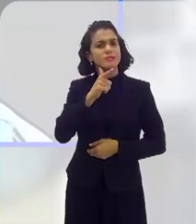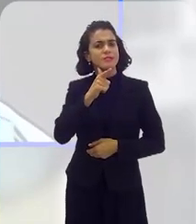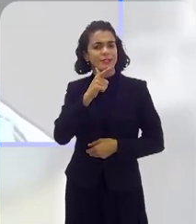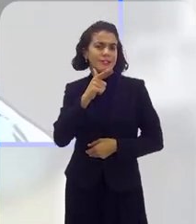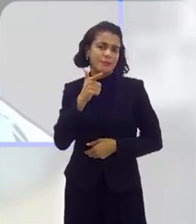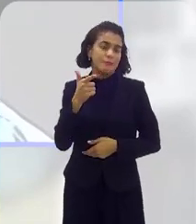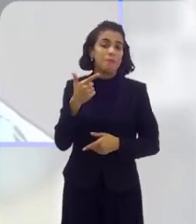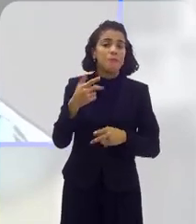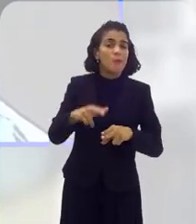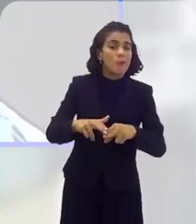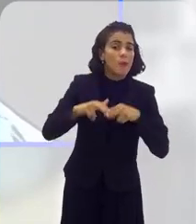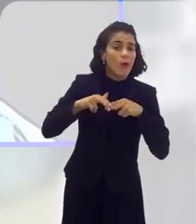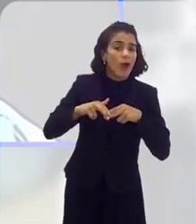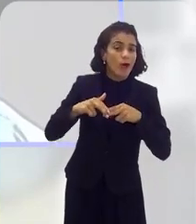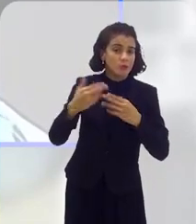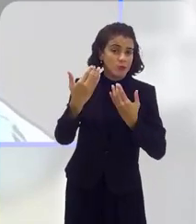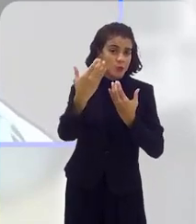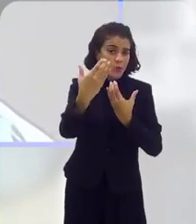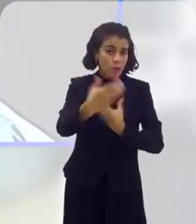lá através de um